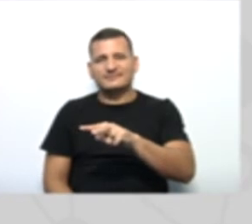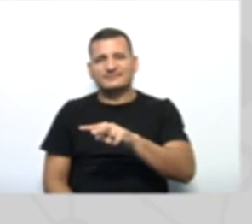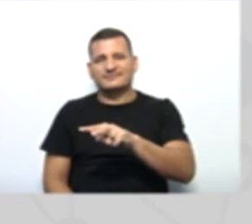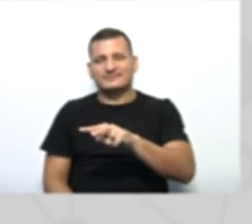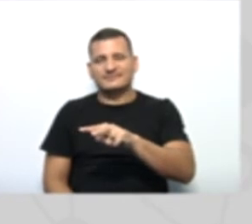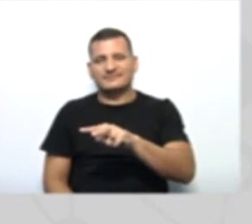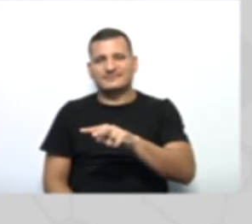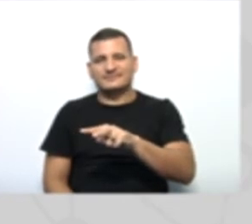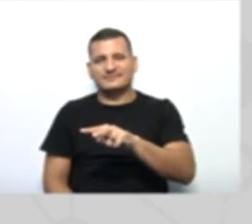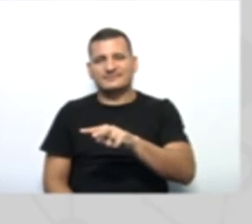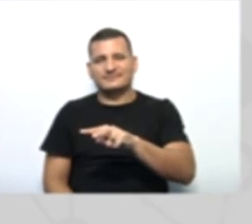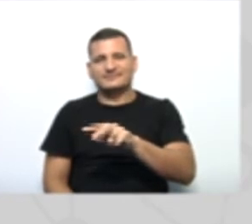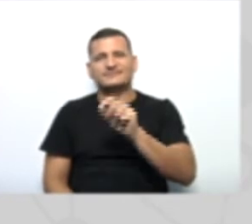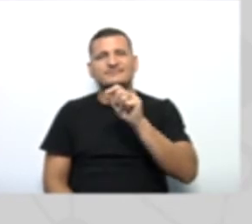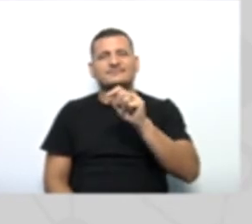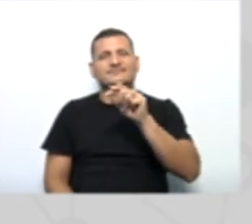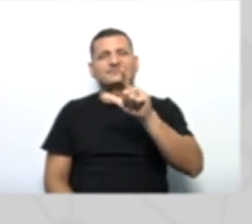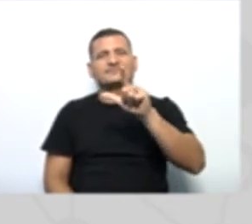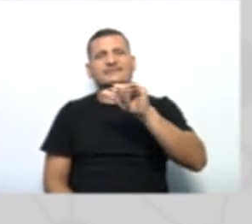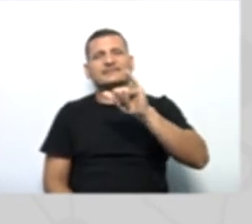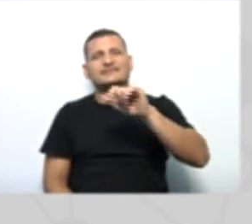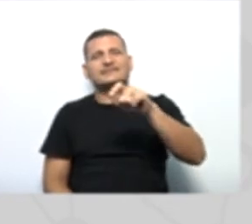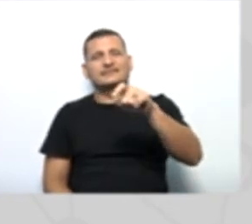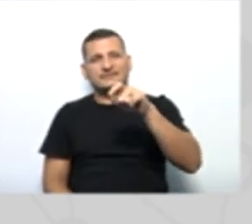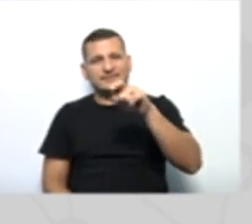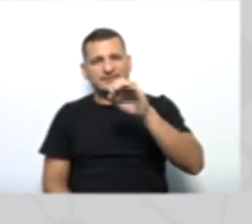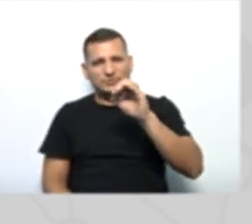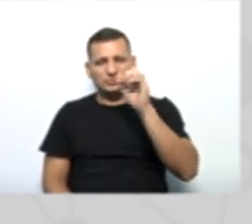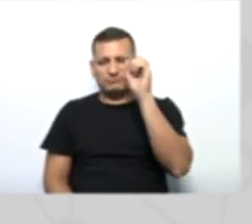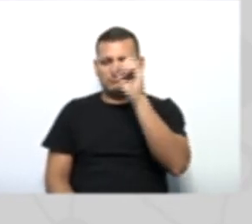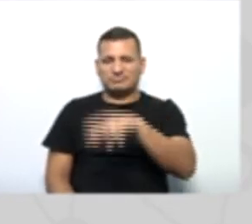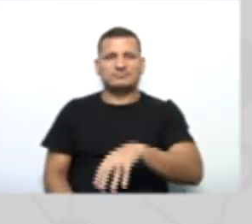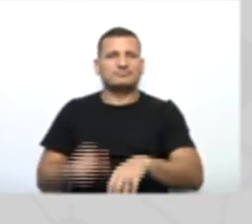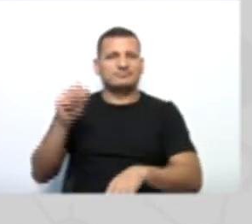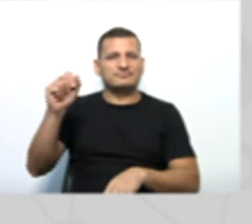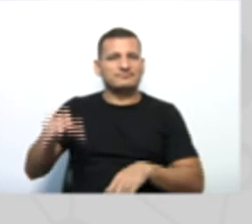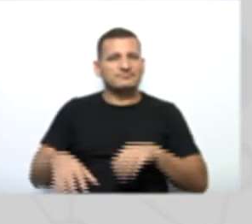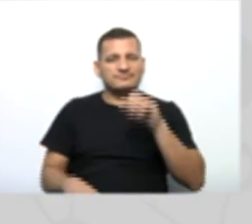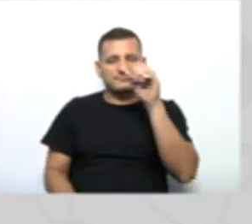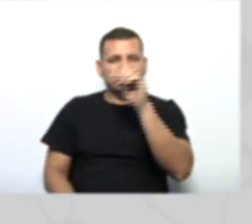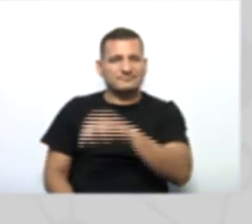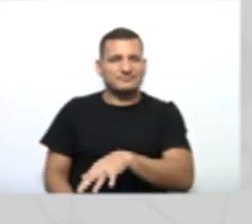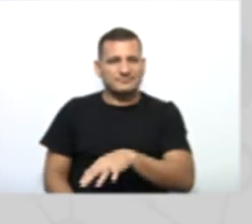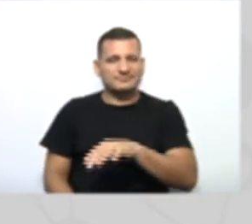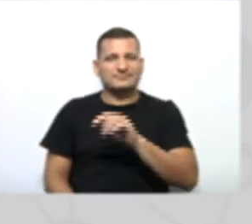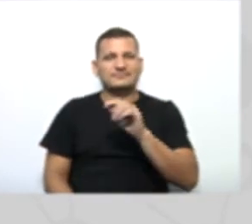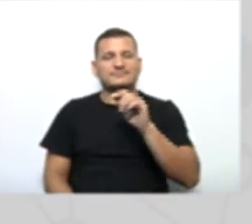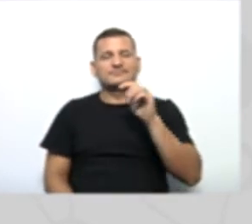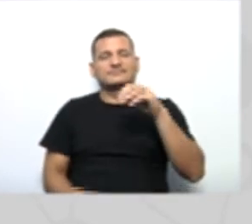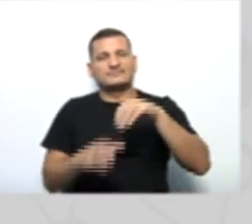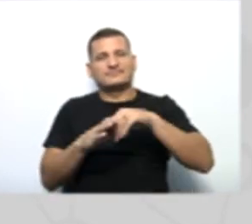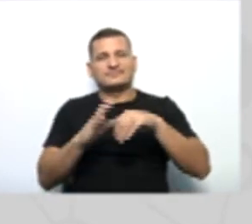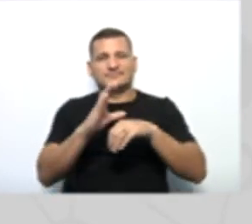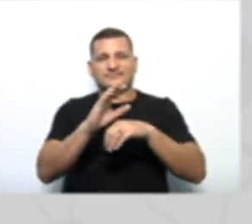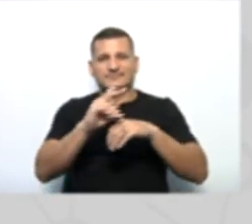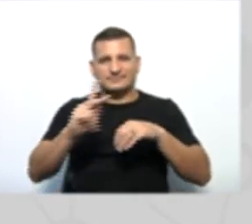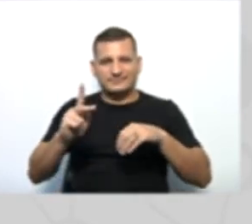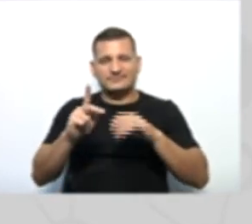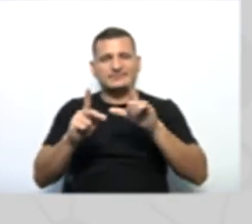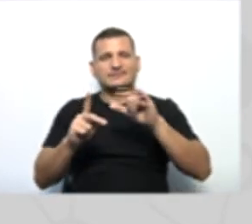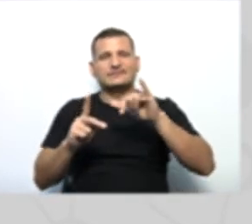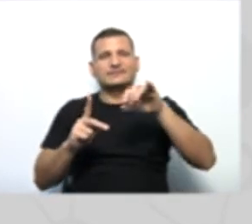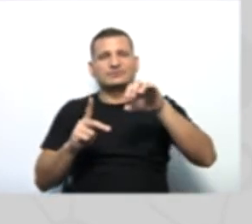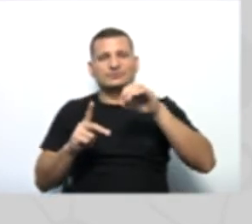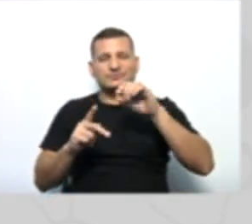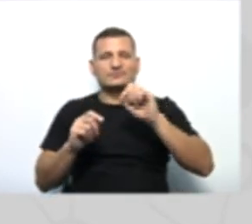lá um monte de lixo jogado na frente da sua cooperativa. Os dejetos que são produzidos pela sua cooperativa é jogada por